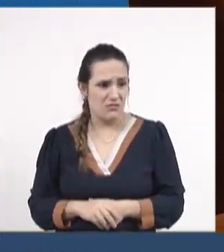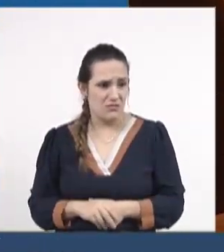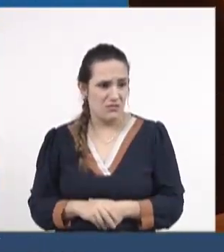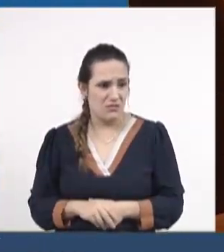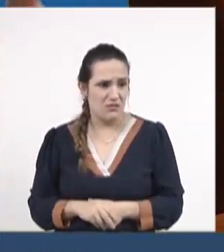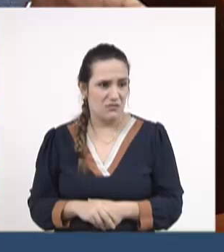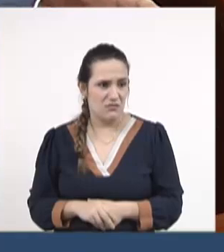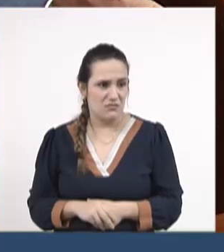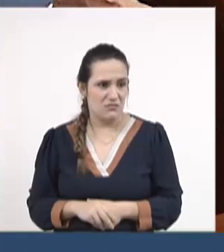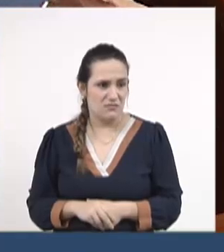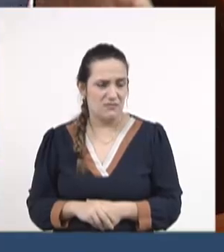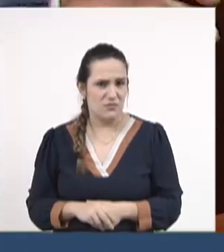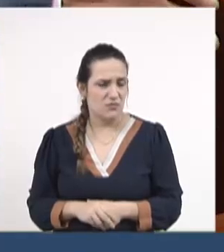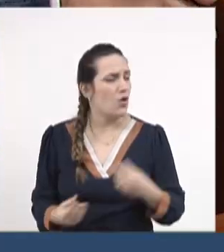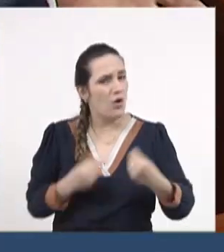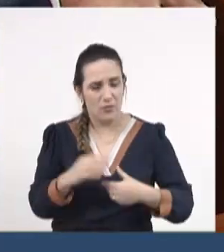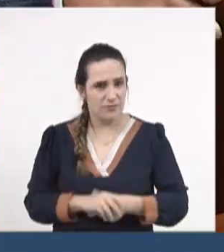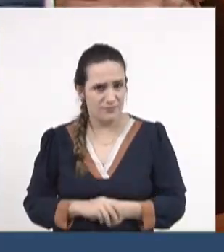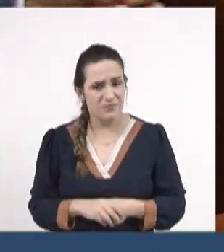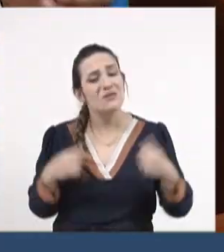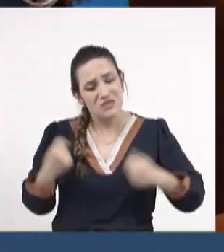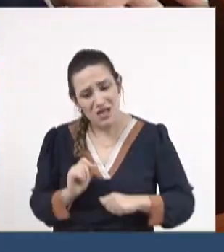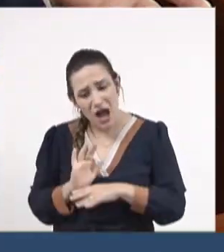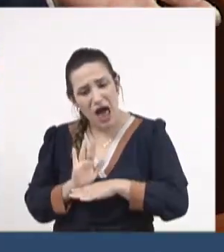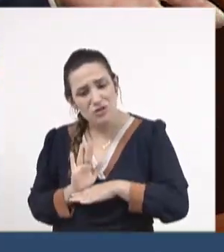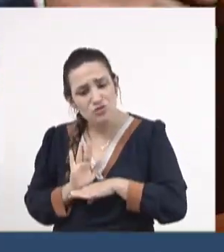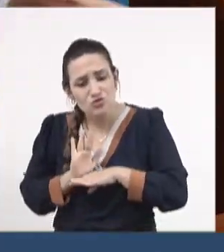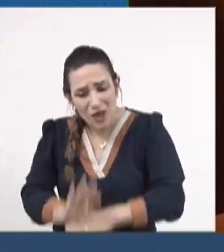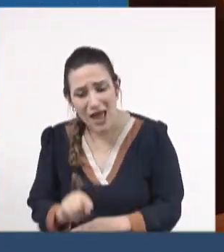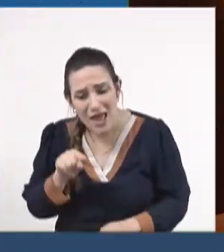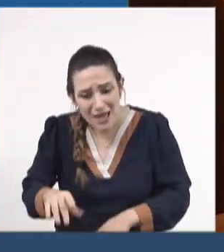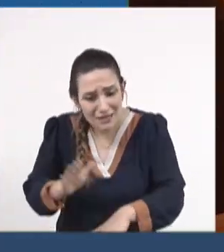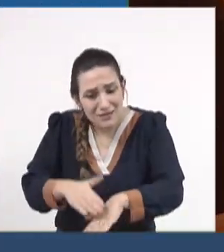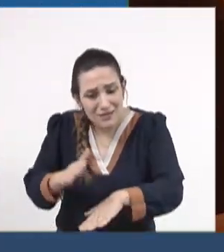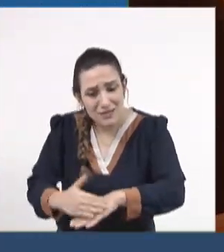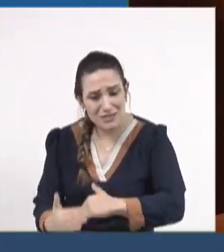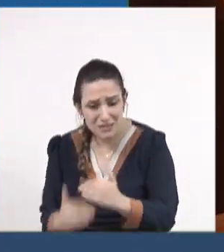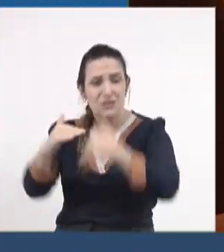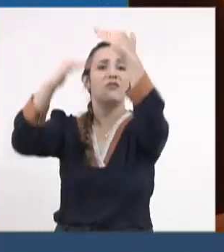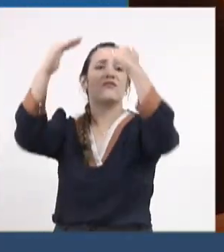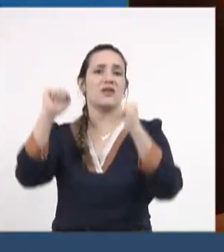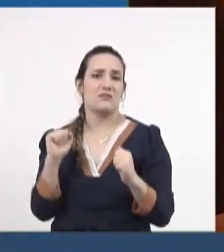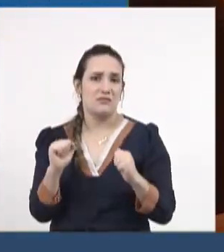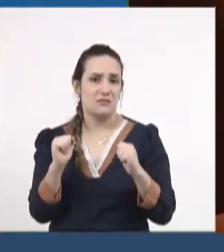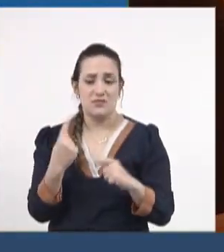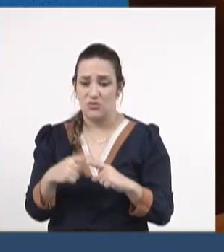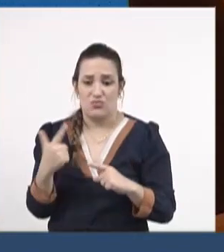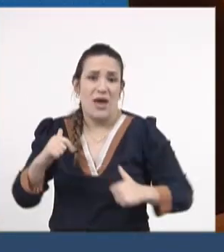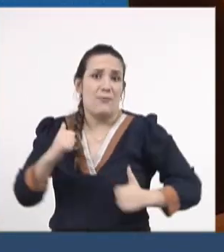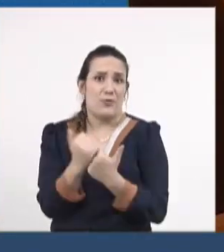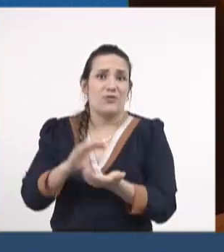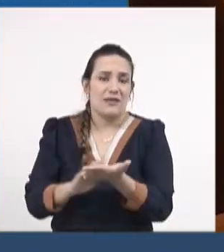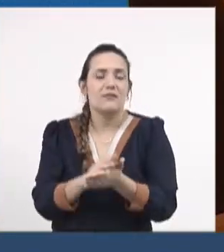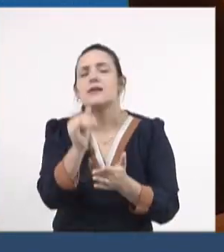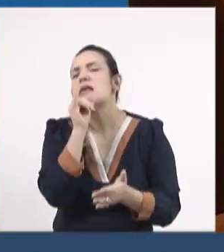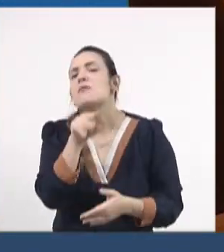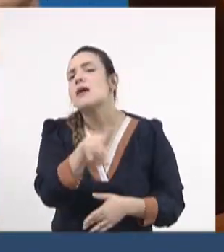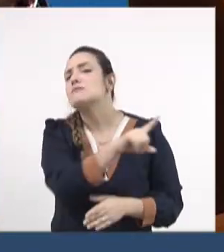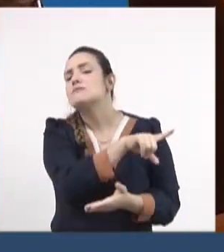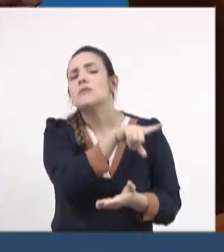nós ajudaríamos os índios a desenvolver, crescer e criar suas famílias. O que está acontecendo lá em